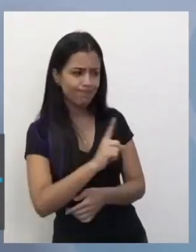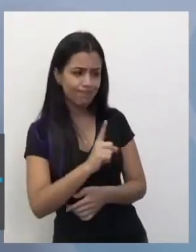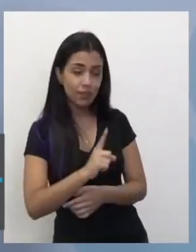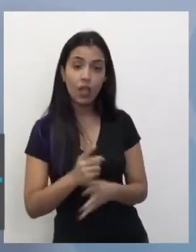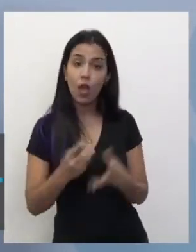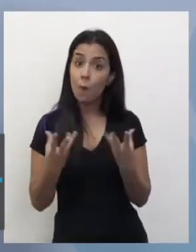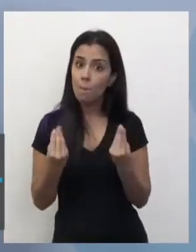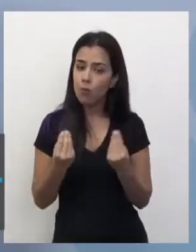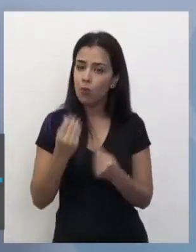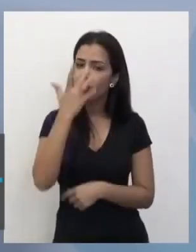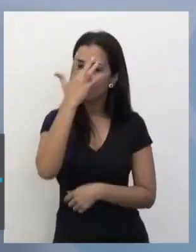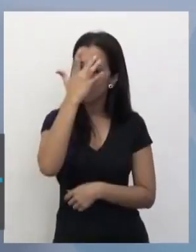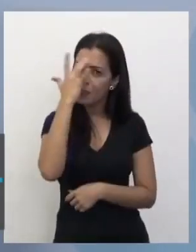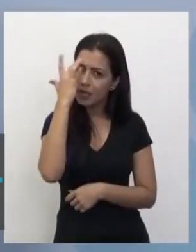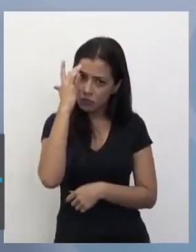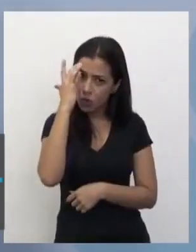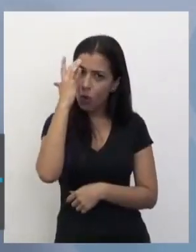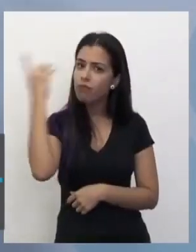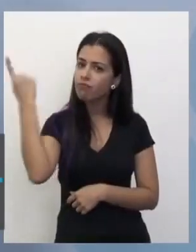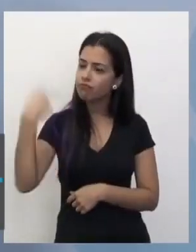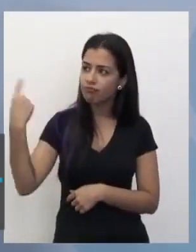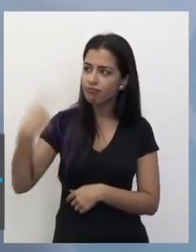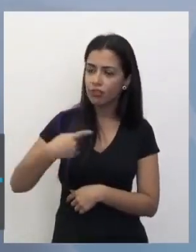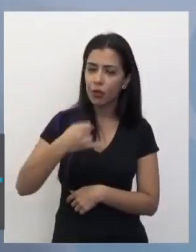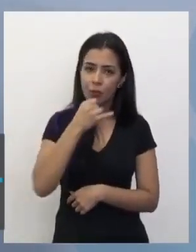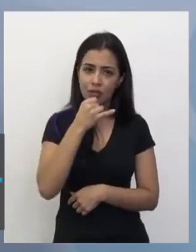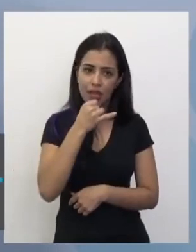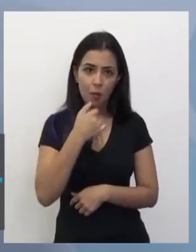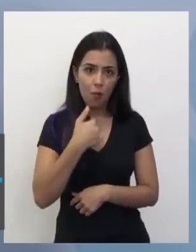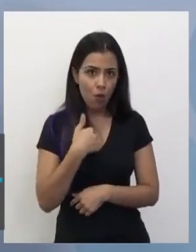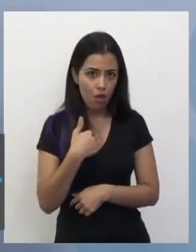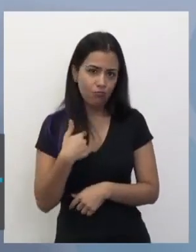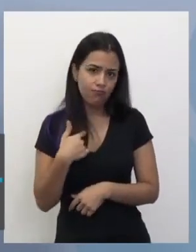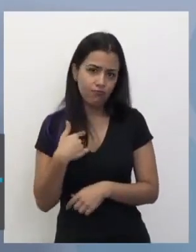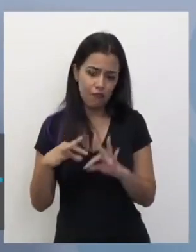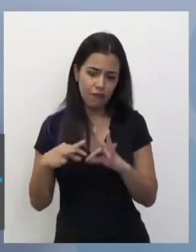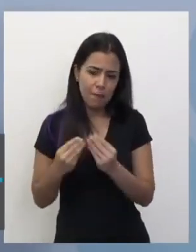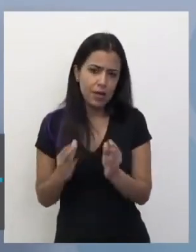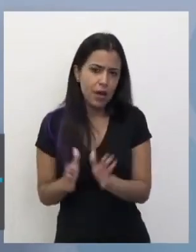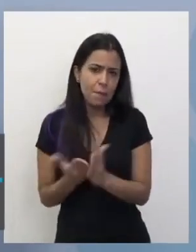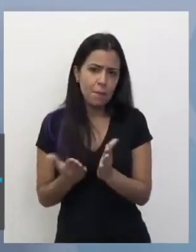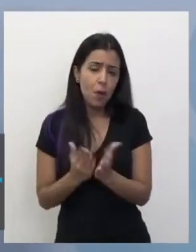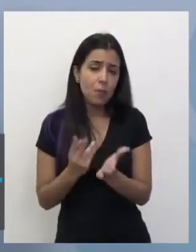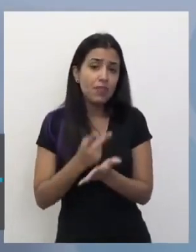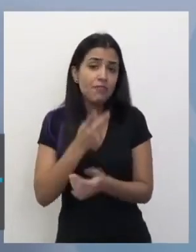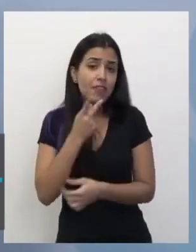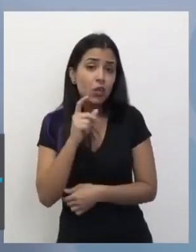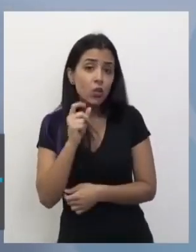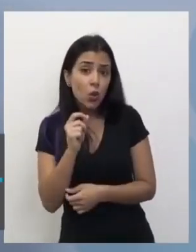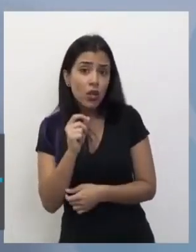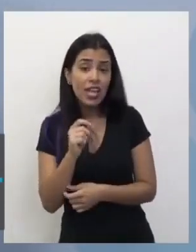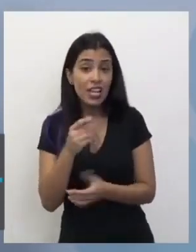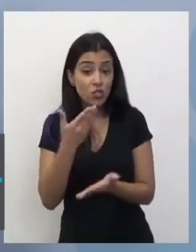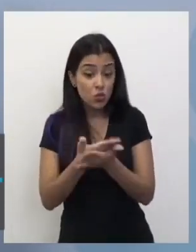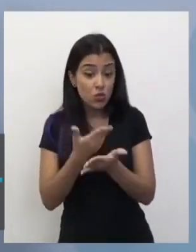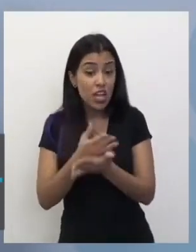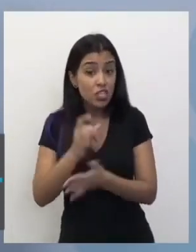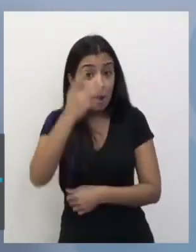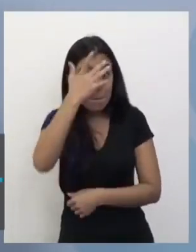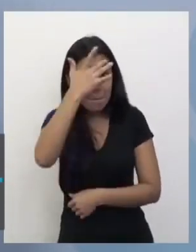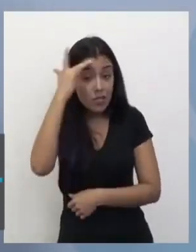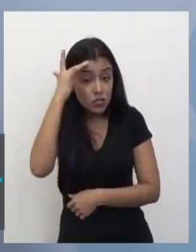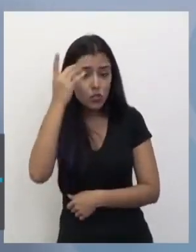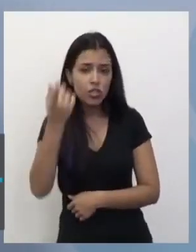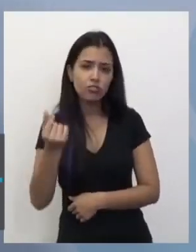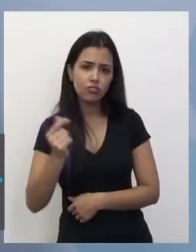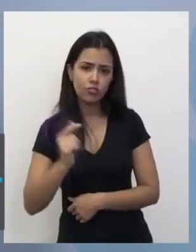por vir de uma família muito pobre, que estudar era para quem tinha dinheiro. Então não se permita acreditar nisso. Tá? A gente pode